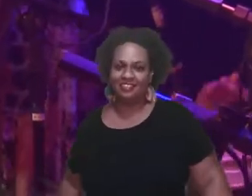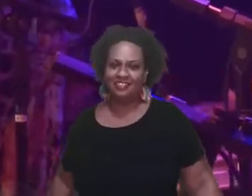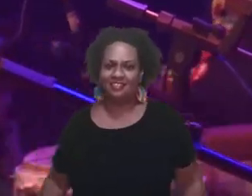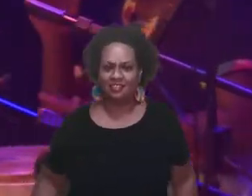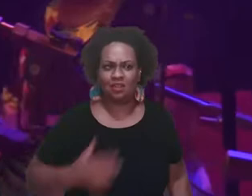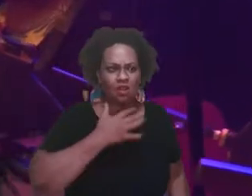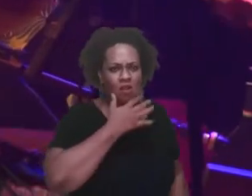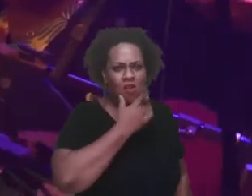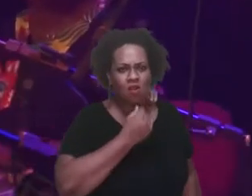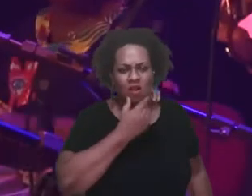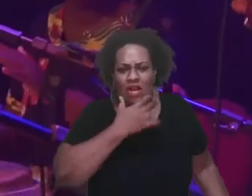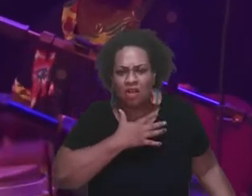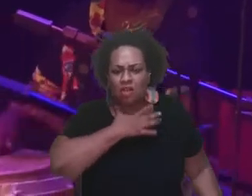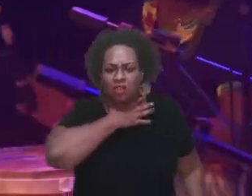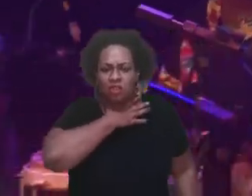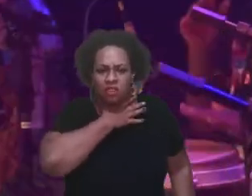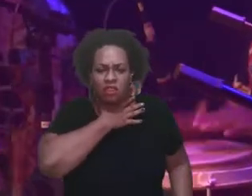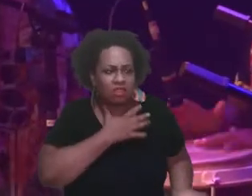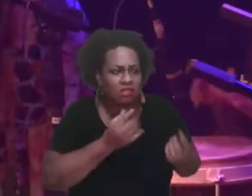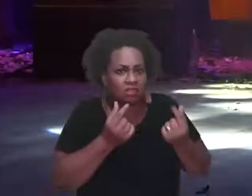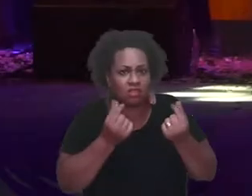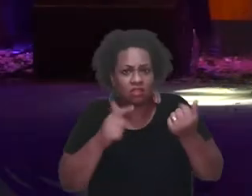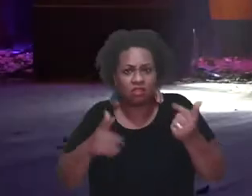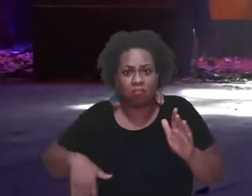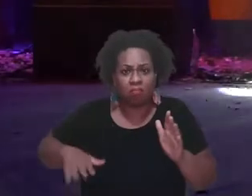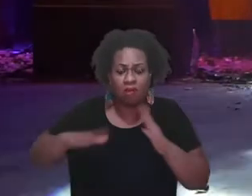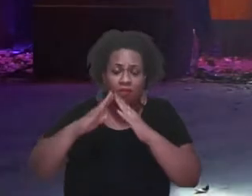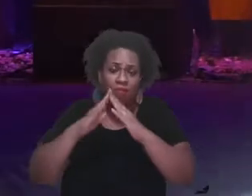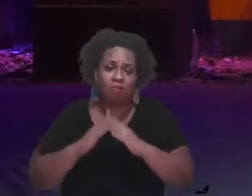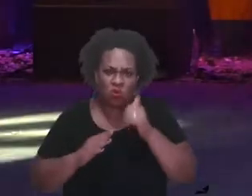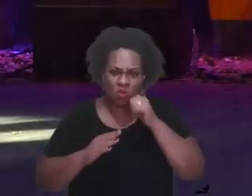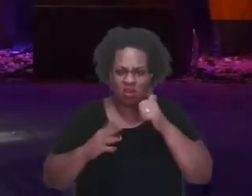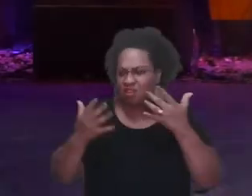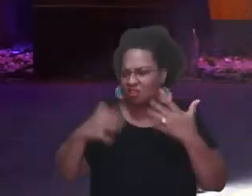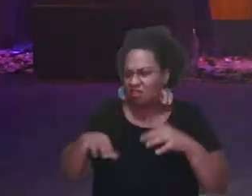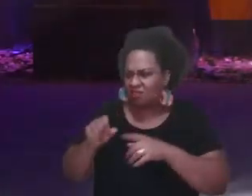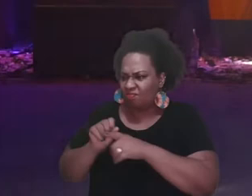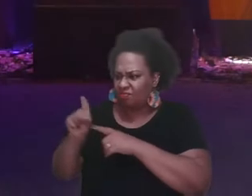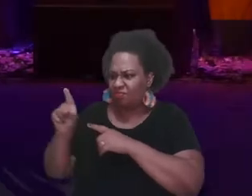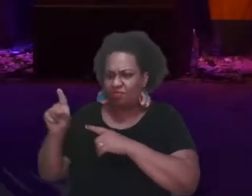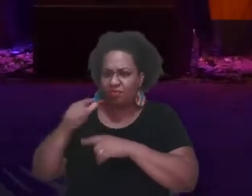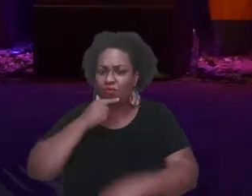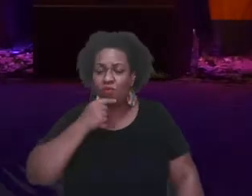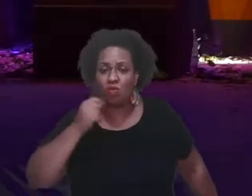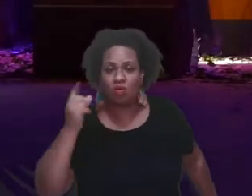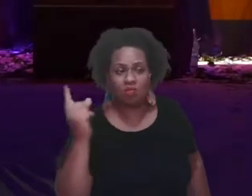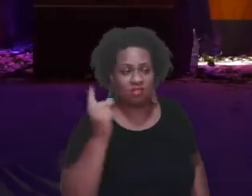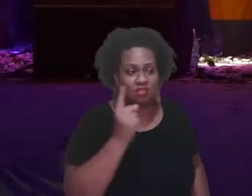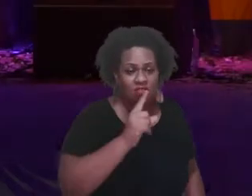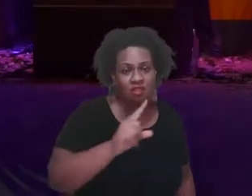homem não tem dinheiro fora da Pedra Furada quando a mulher não quero ele vai